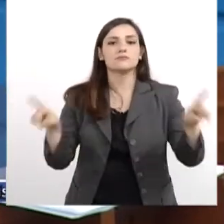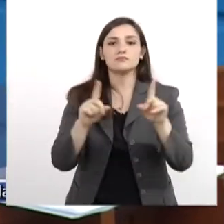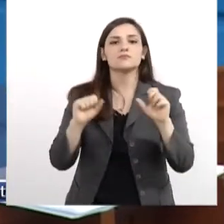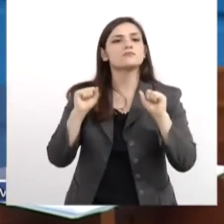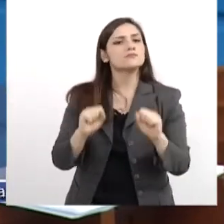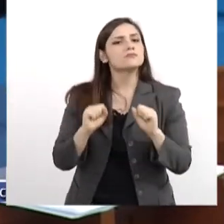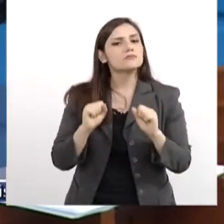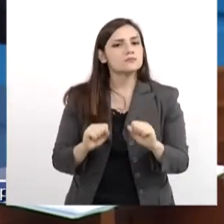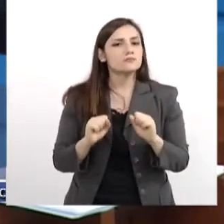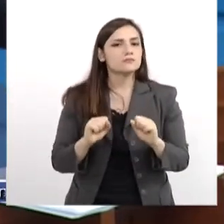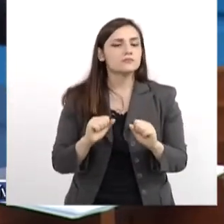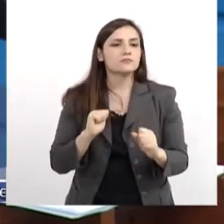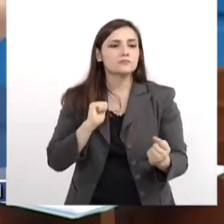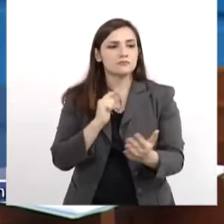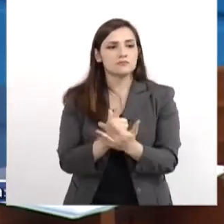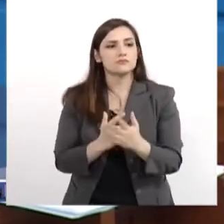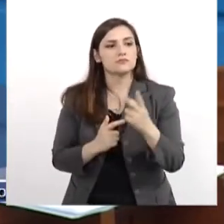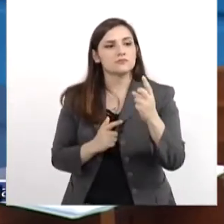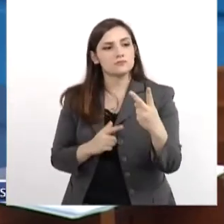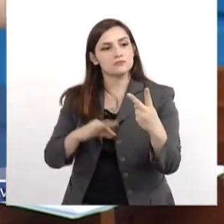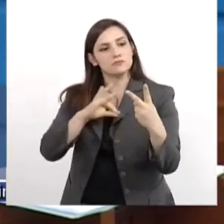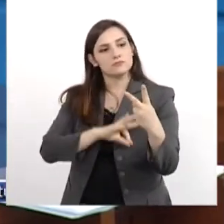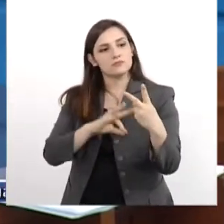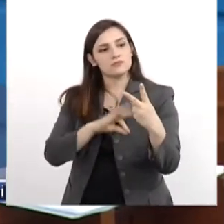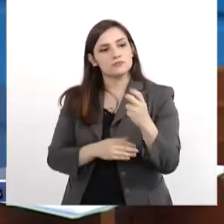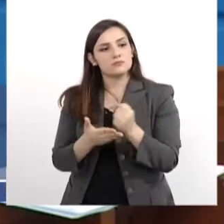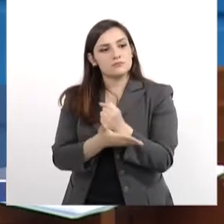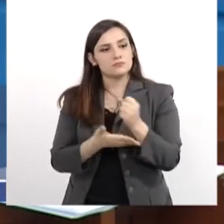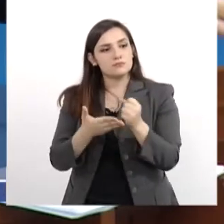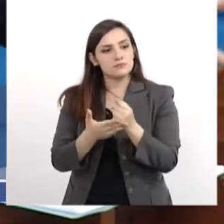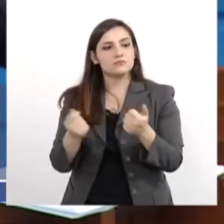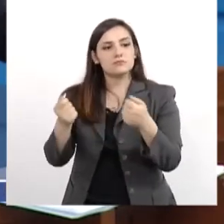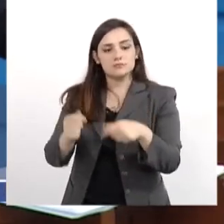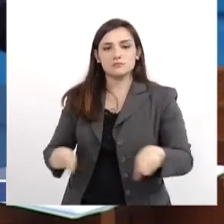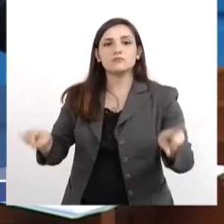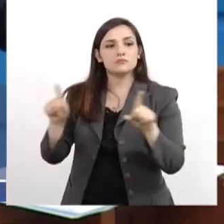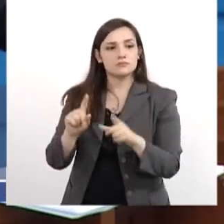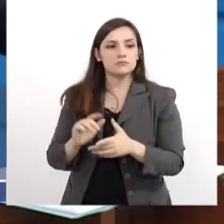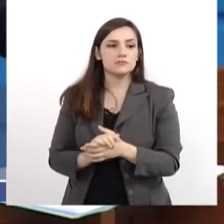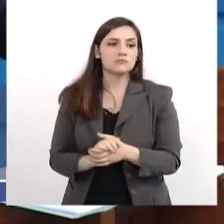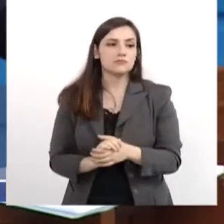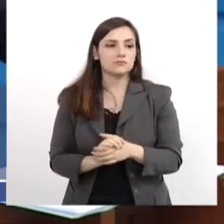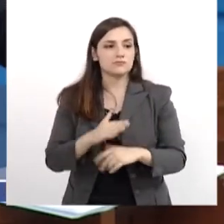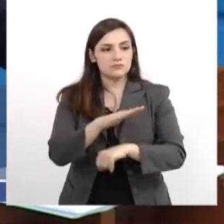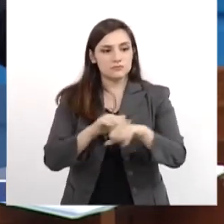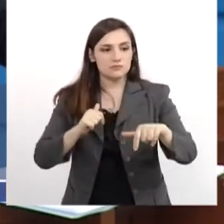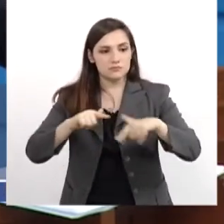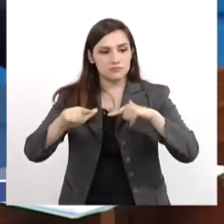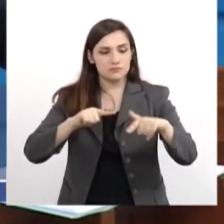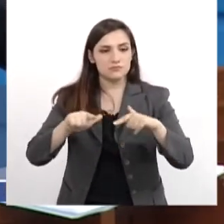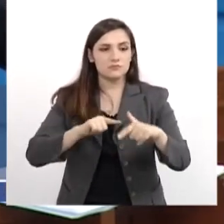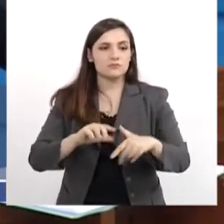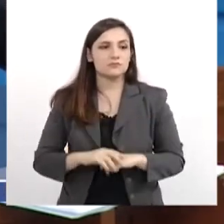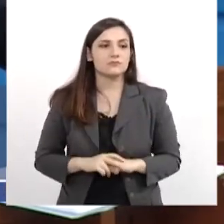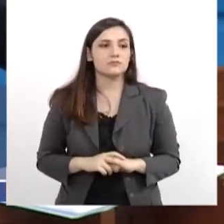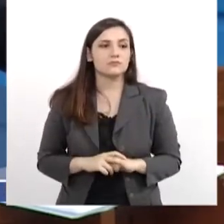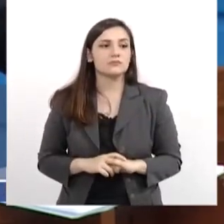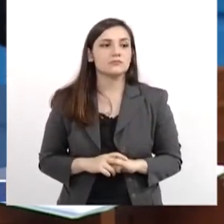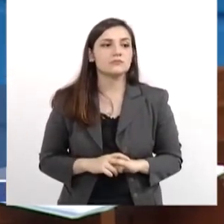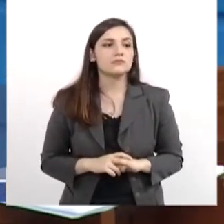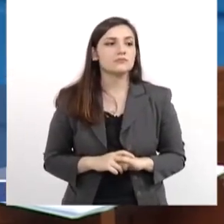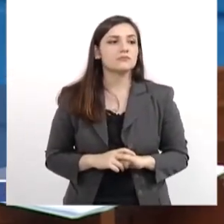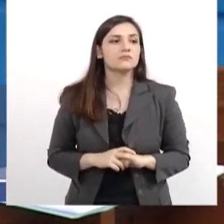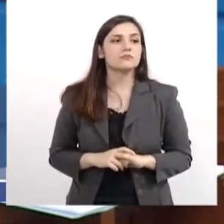pode pagar 2 salários mínimos e ela não precisa contratar as pessoas com deficiência. Vejam bem, ela